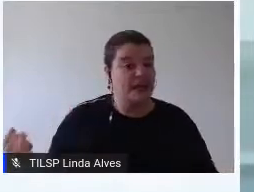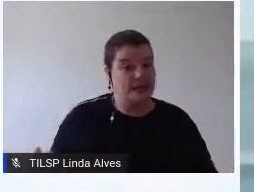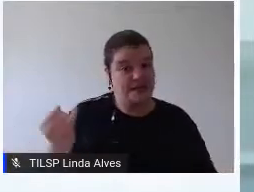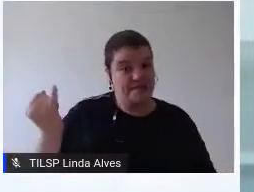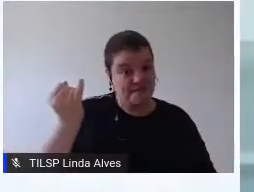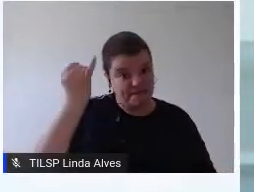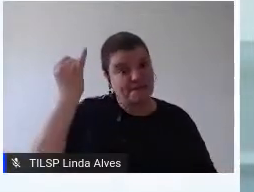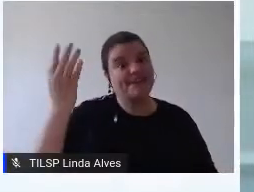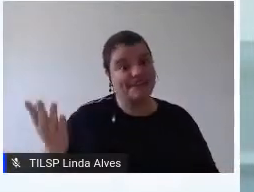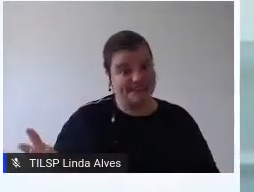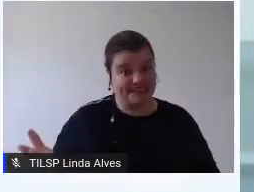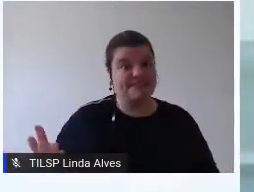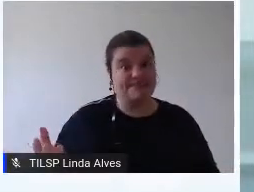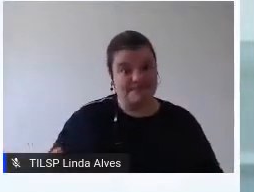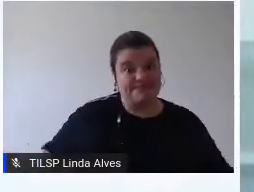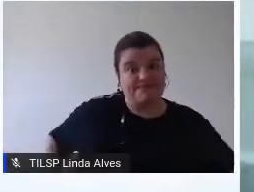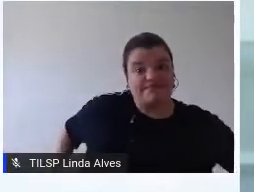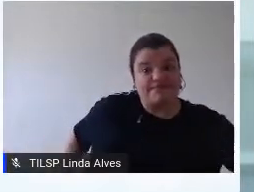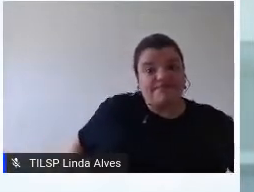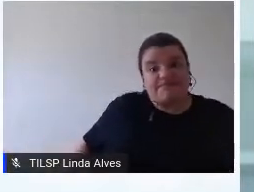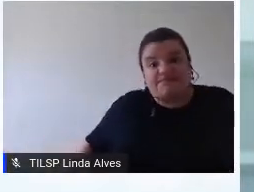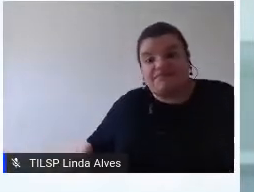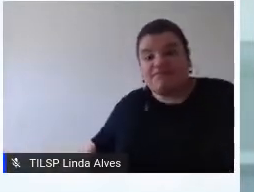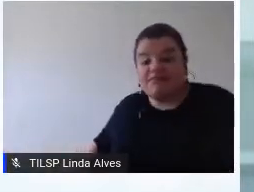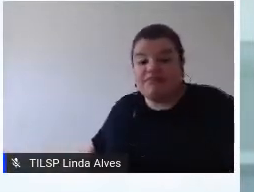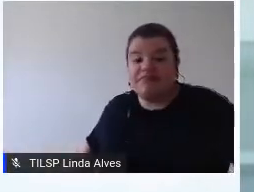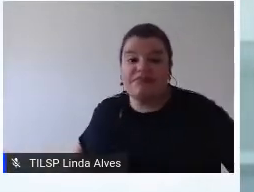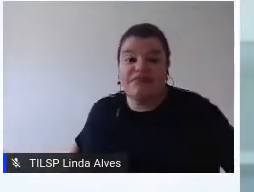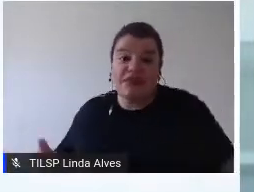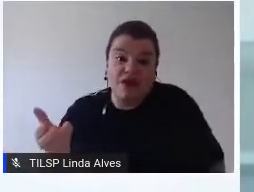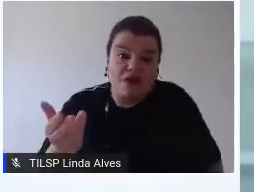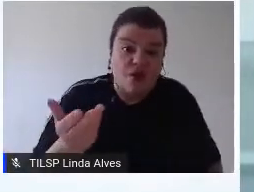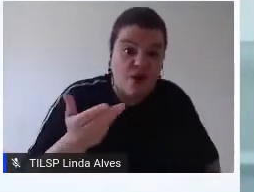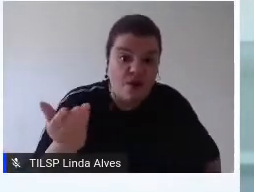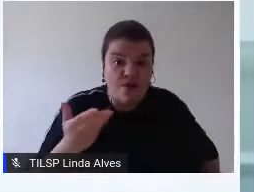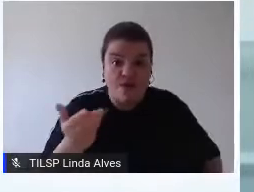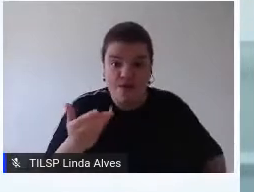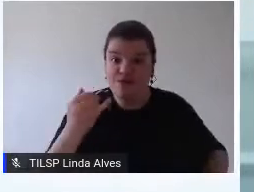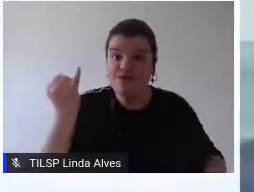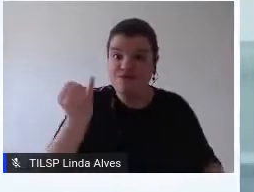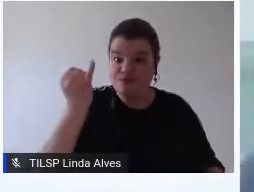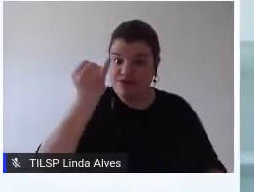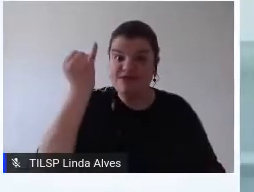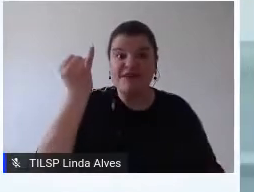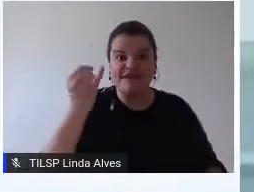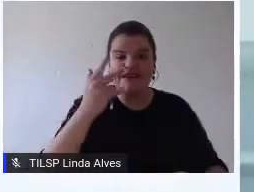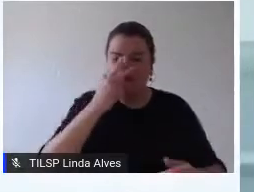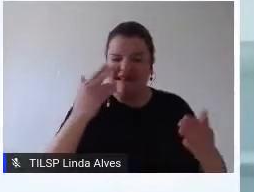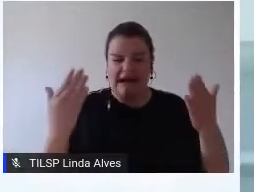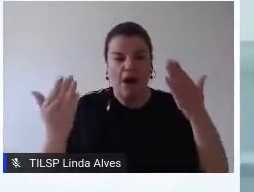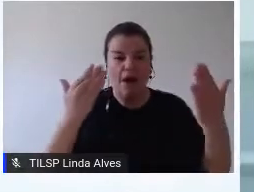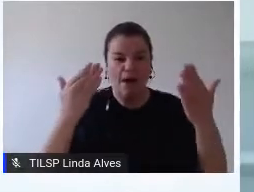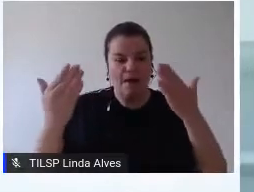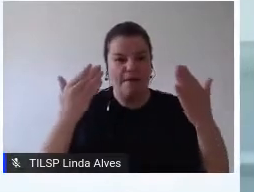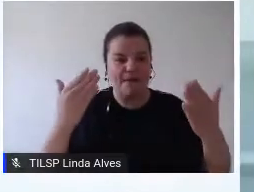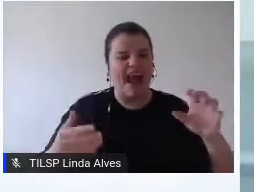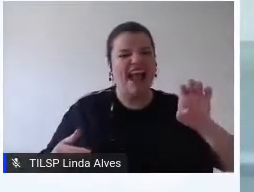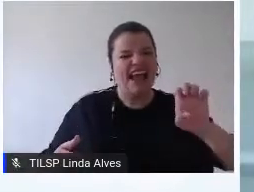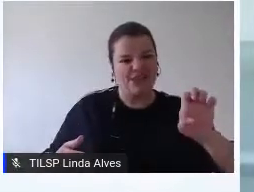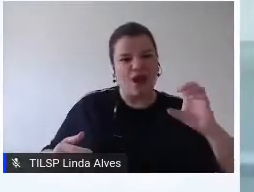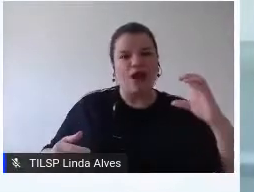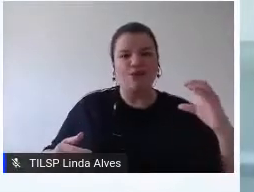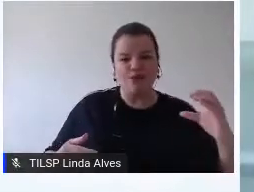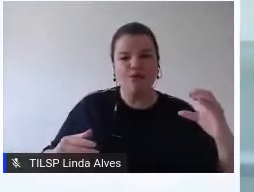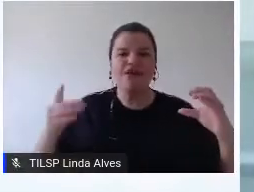desse debate, esse exemplo ou esse paralelo dá bem o eixo do debate que se trava